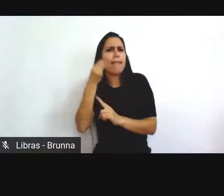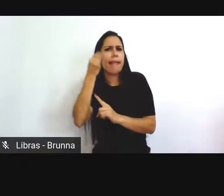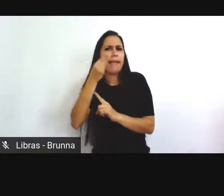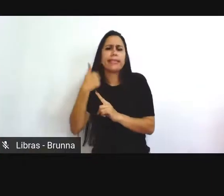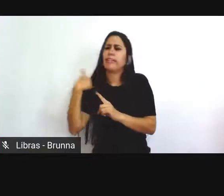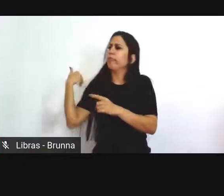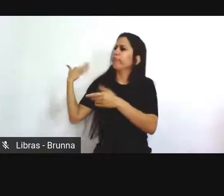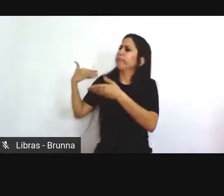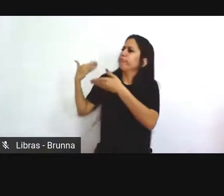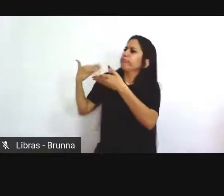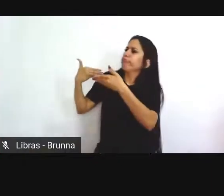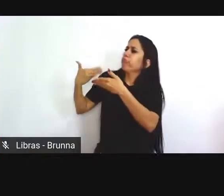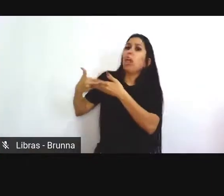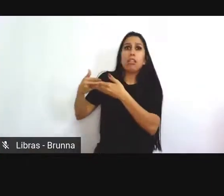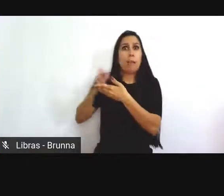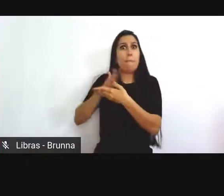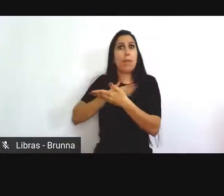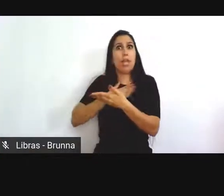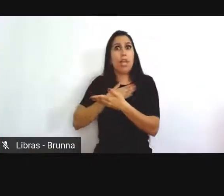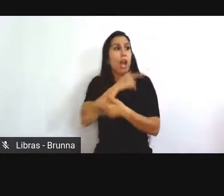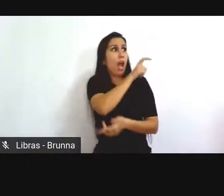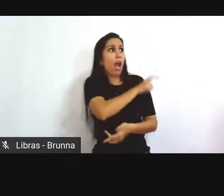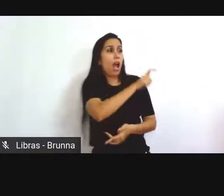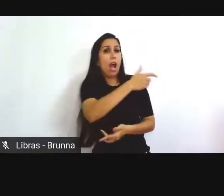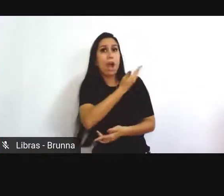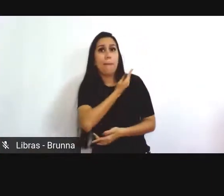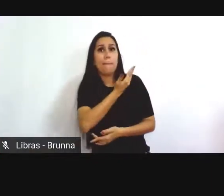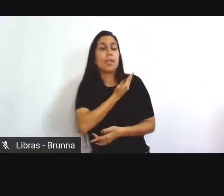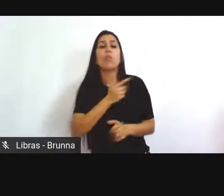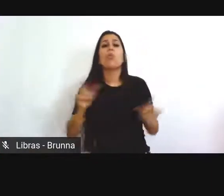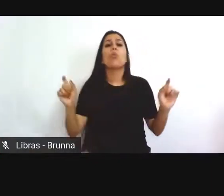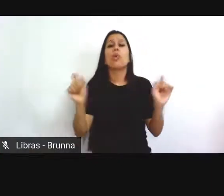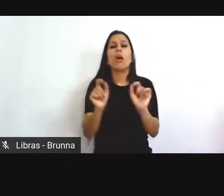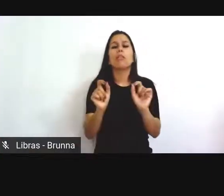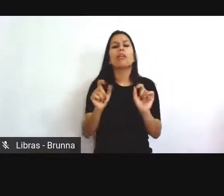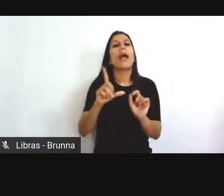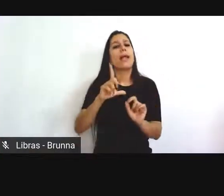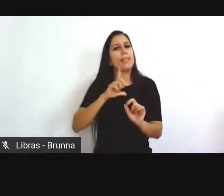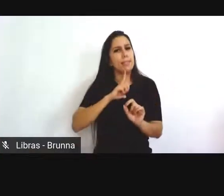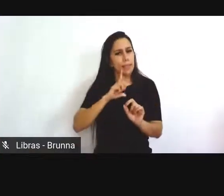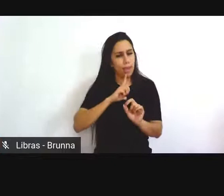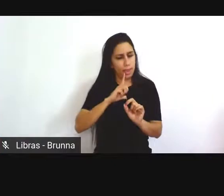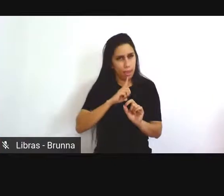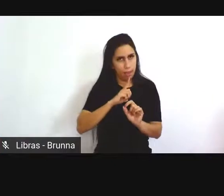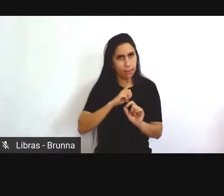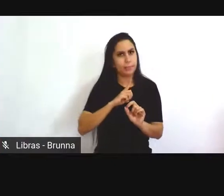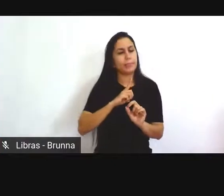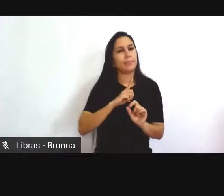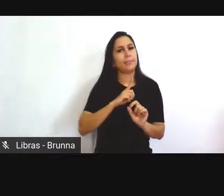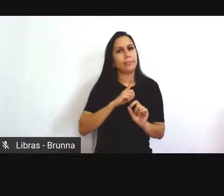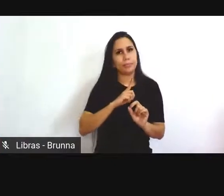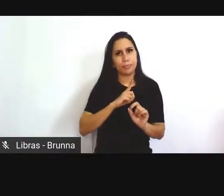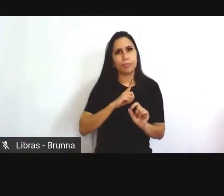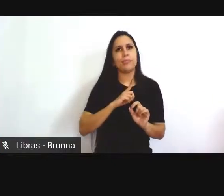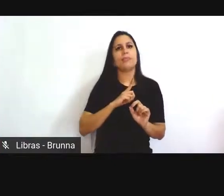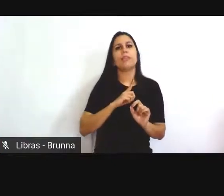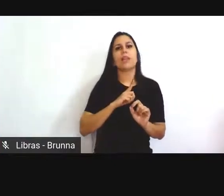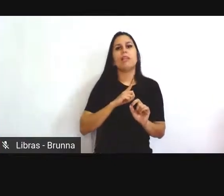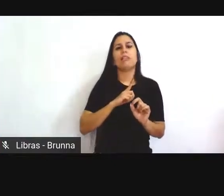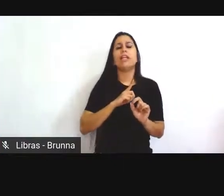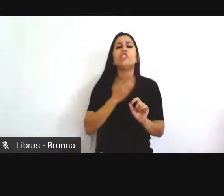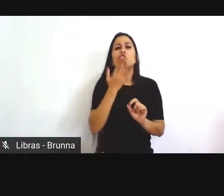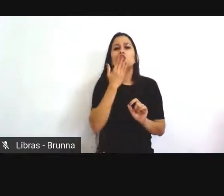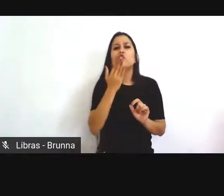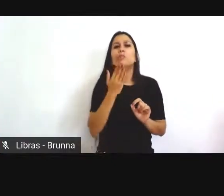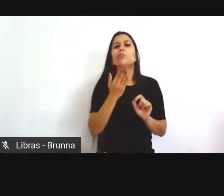ter, são de que existem as linhas, linha 1, 2, 3, de pesquisa,